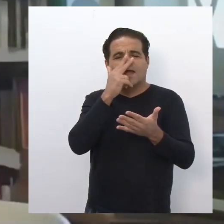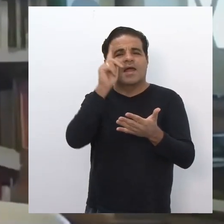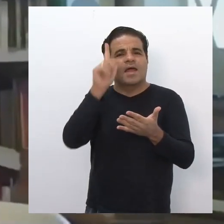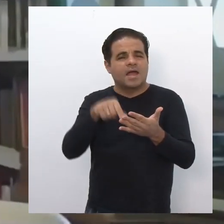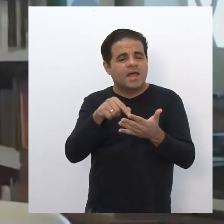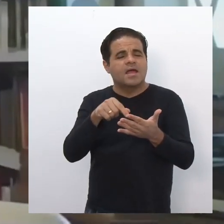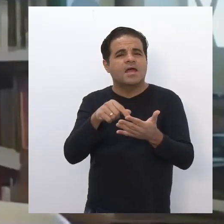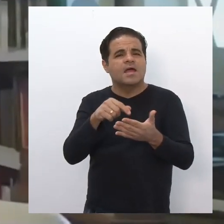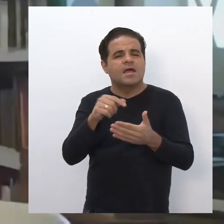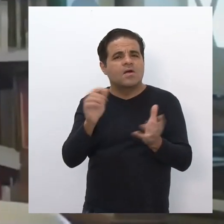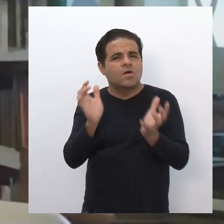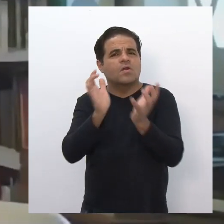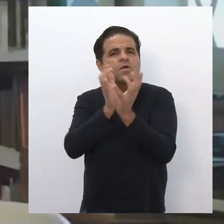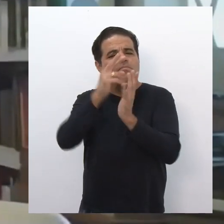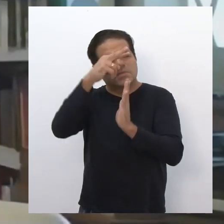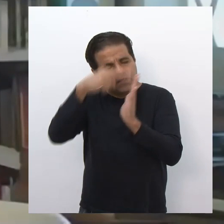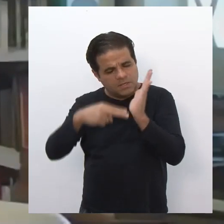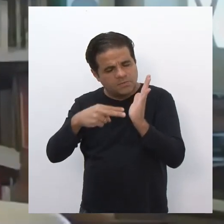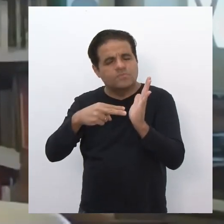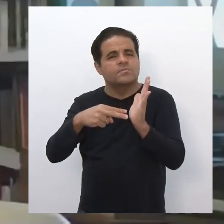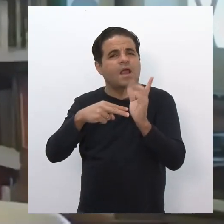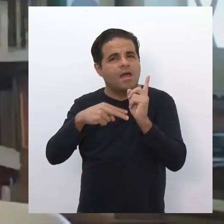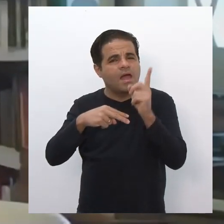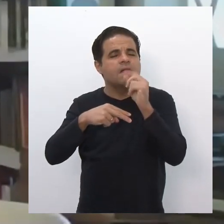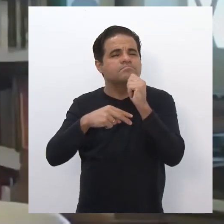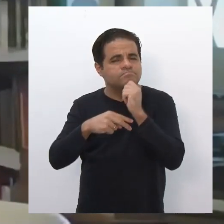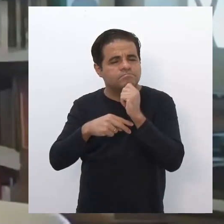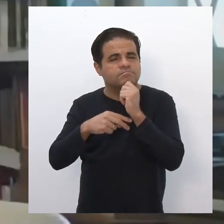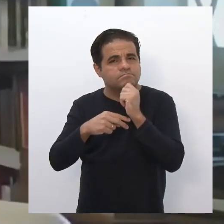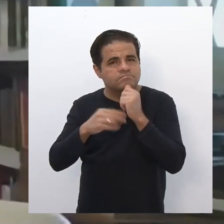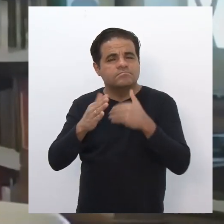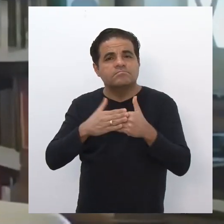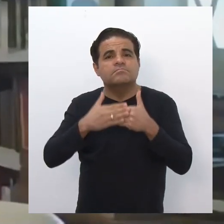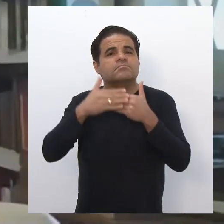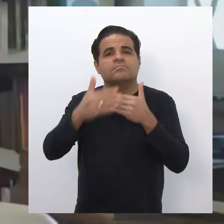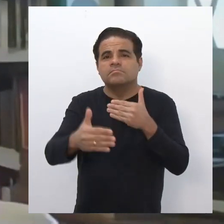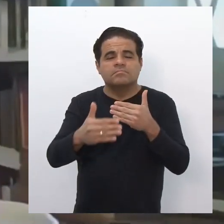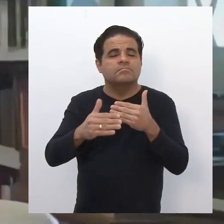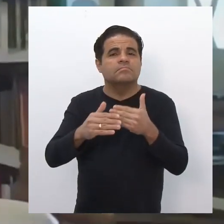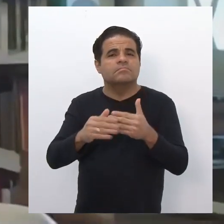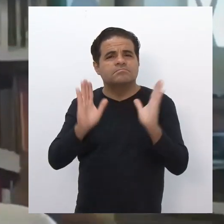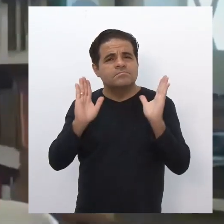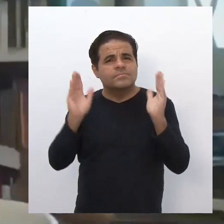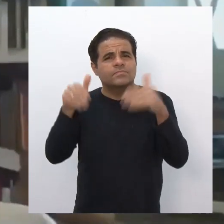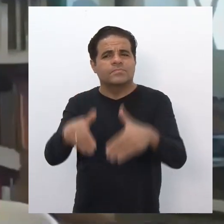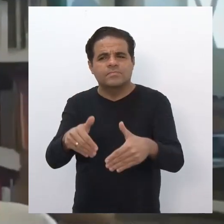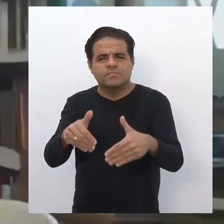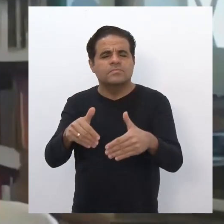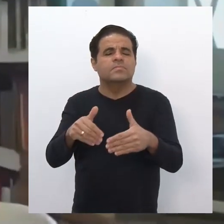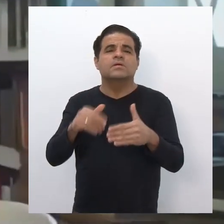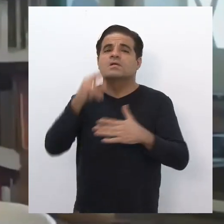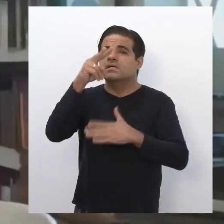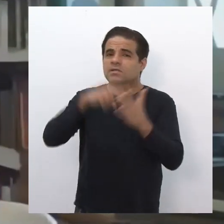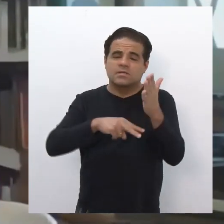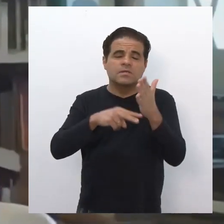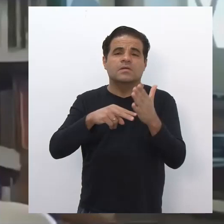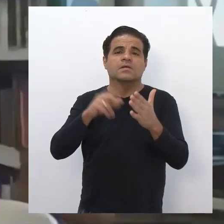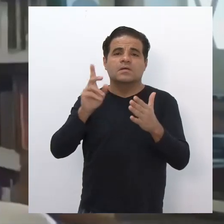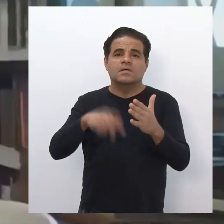seguinte: clubes de leitura, eles são... O foco do clube de leitura é